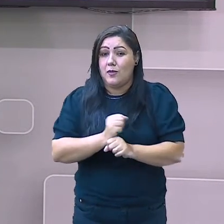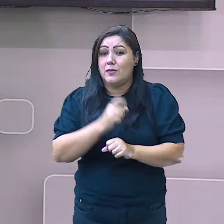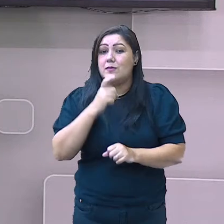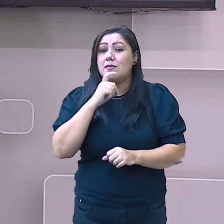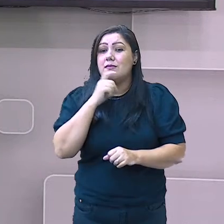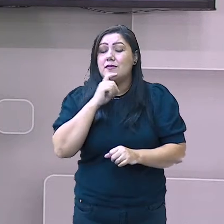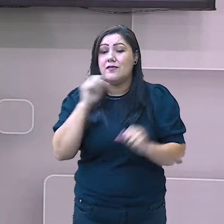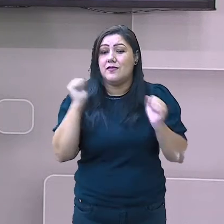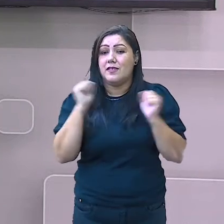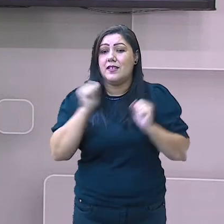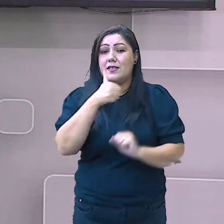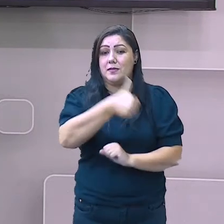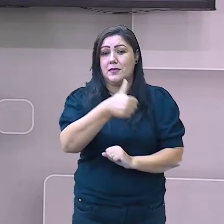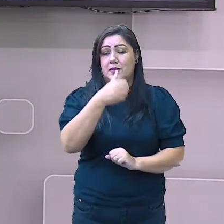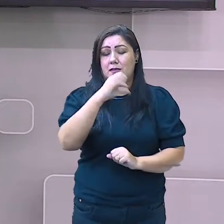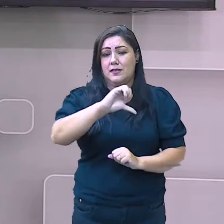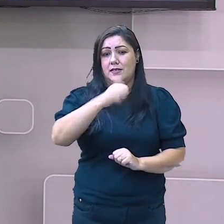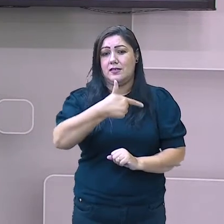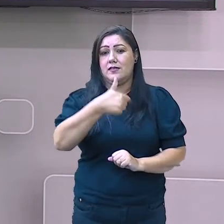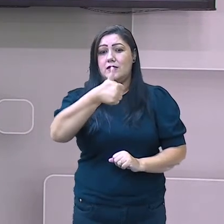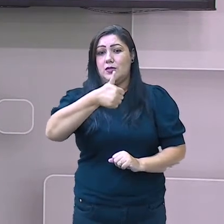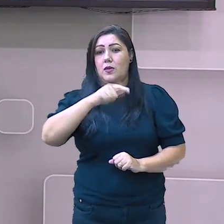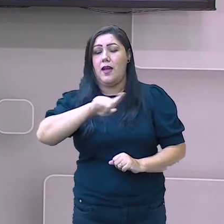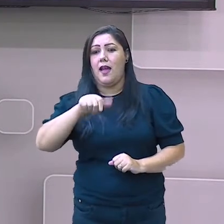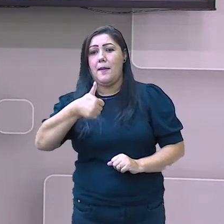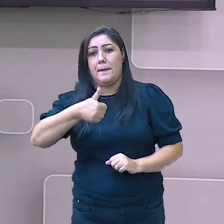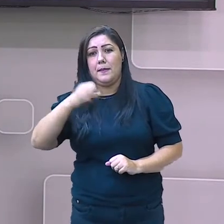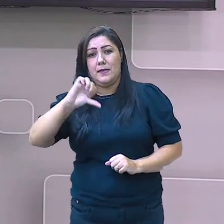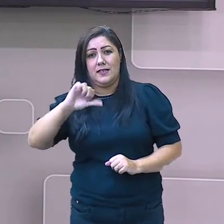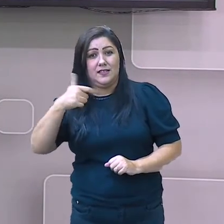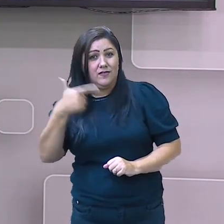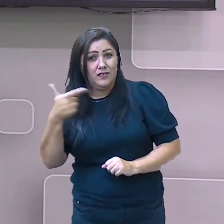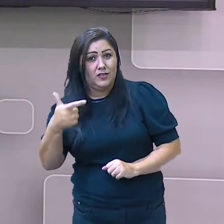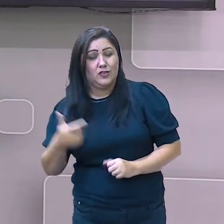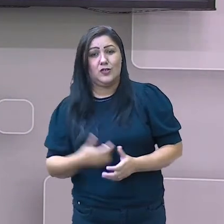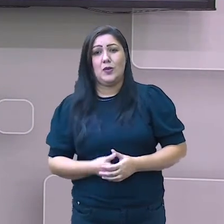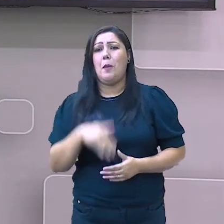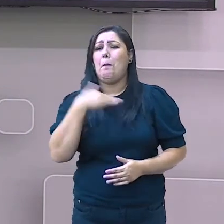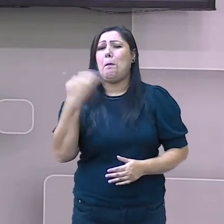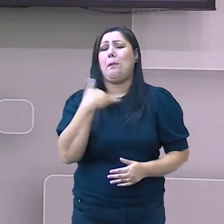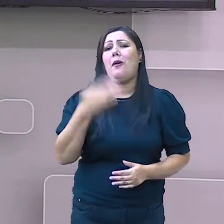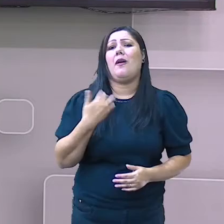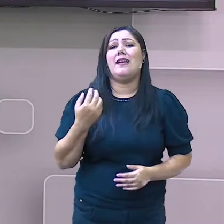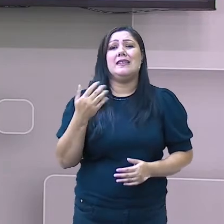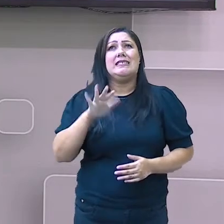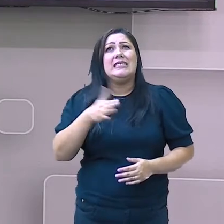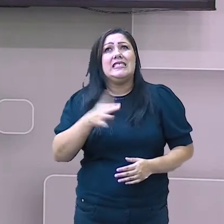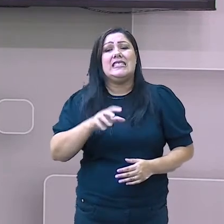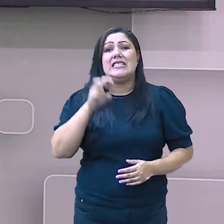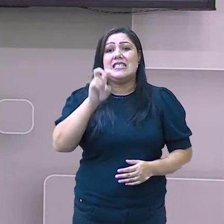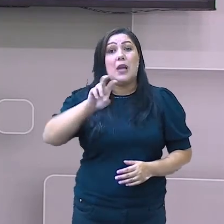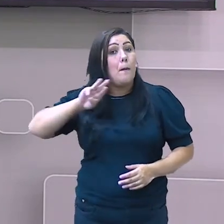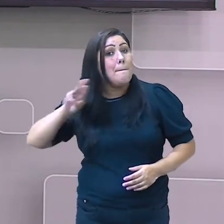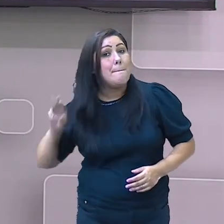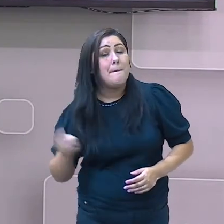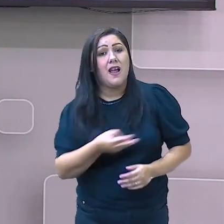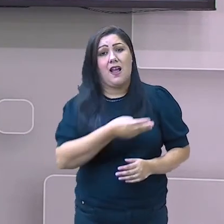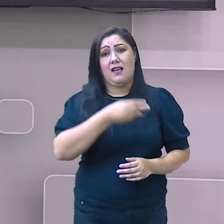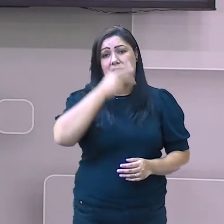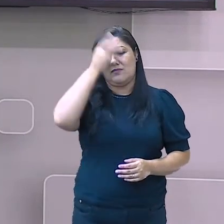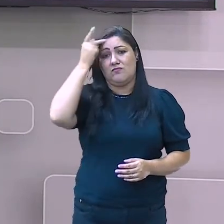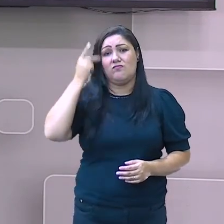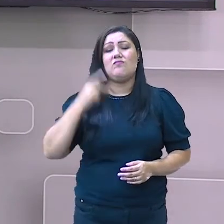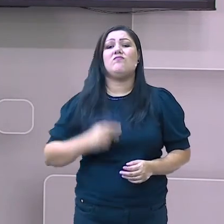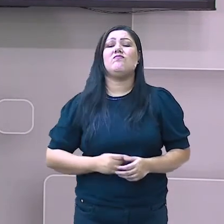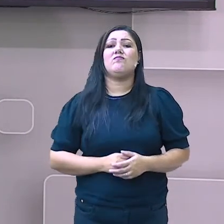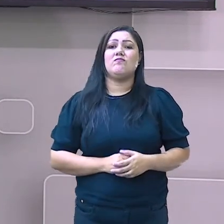a 1922 tenha causado a morte de aproximadamente 5 milhões de pessoas. Os